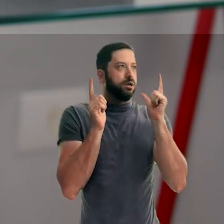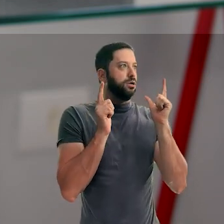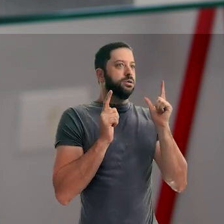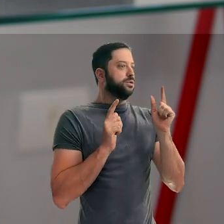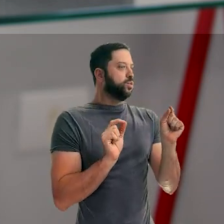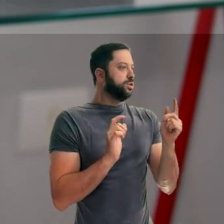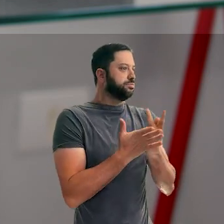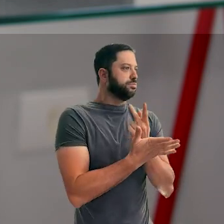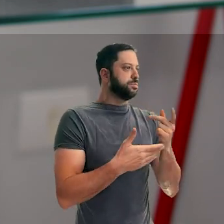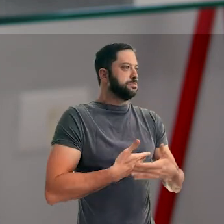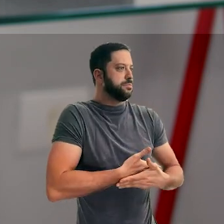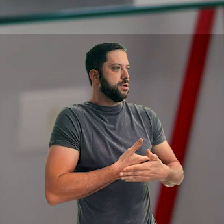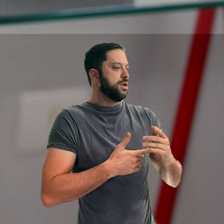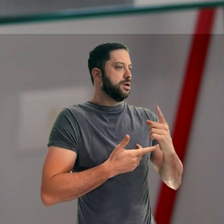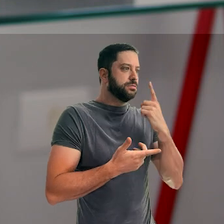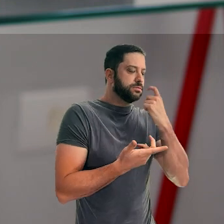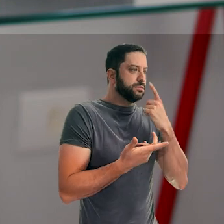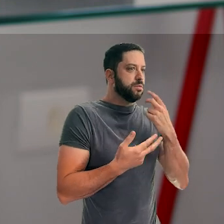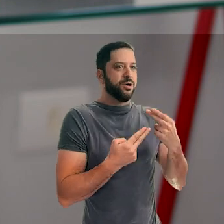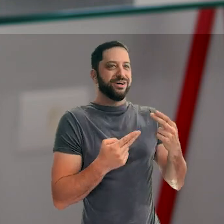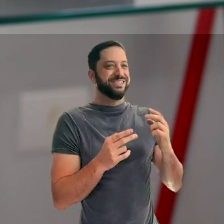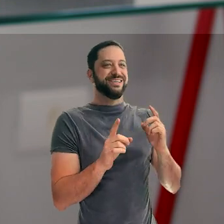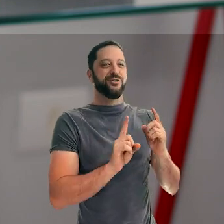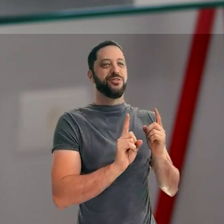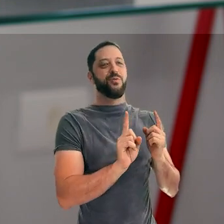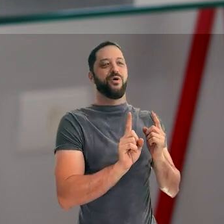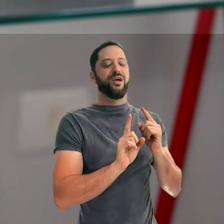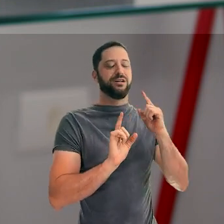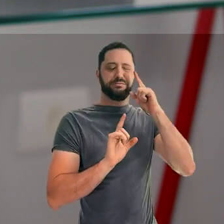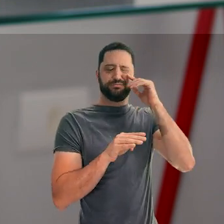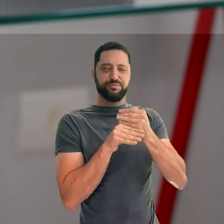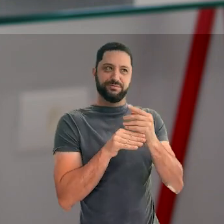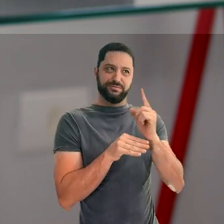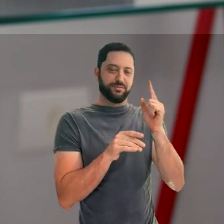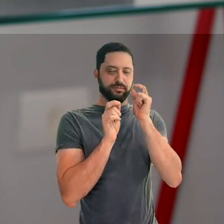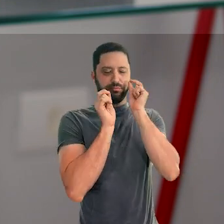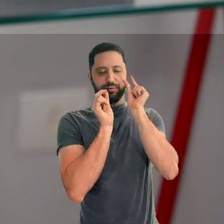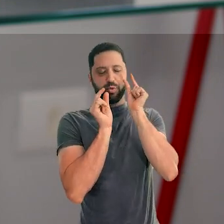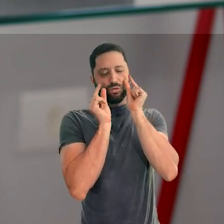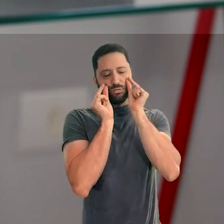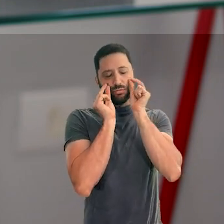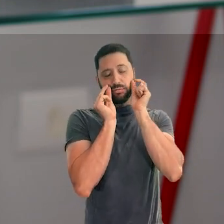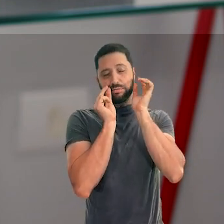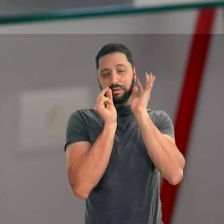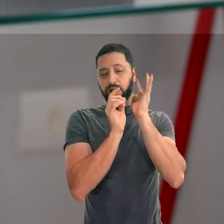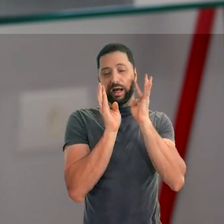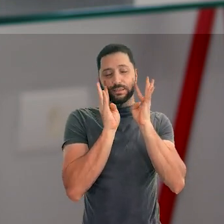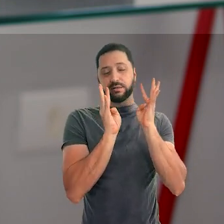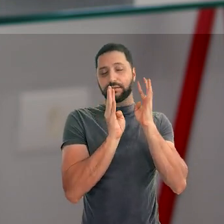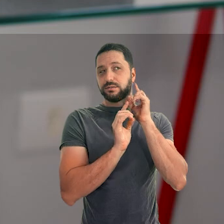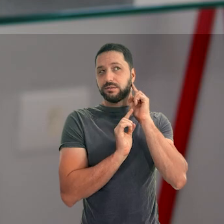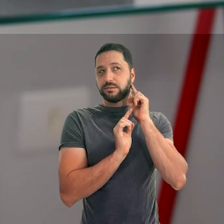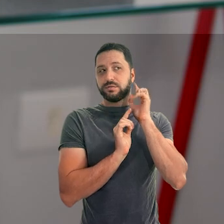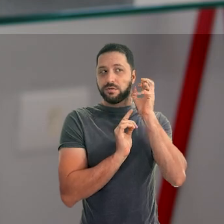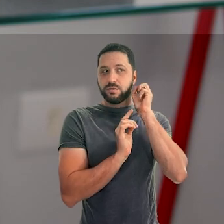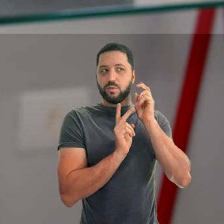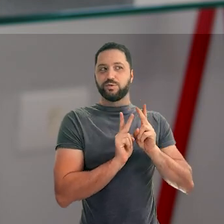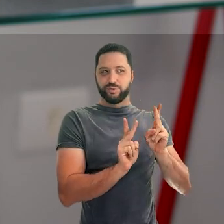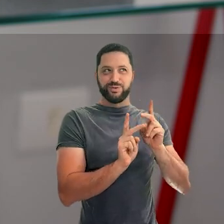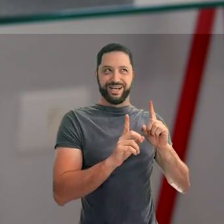durmo. Sempre acordado, praticamente, né? É um sono que não é sono. É sempre estar acordado. A